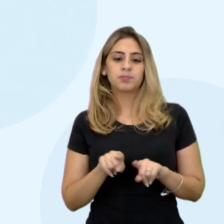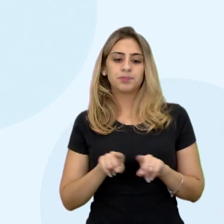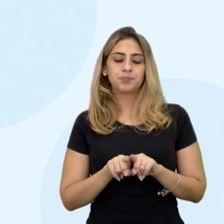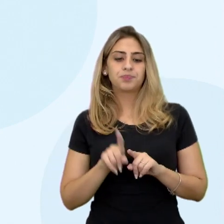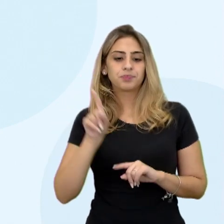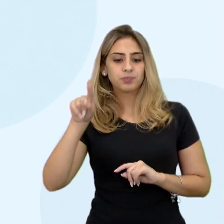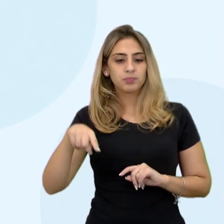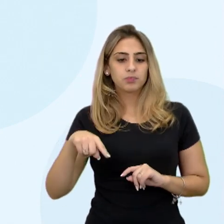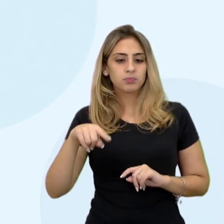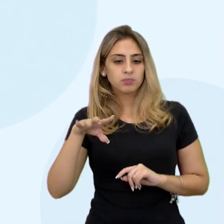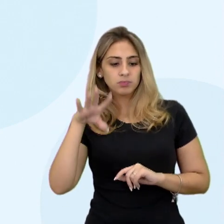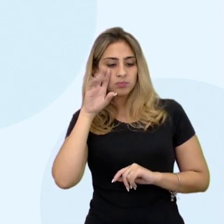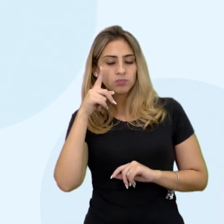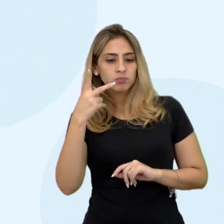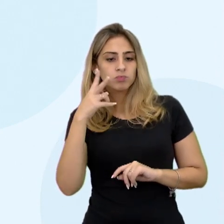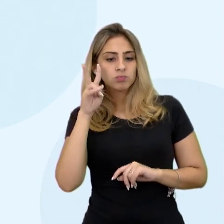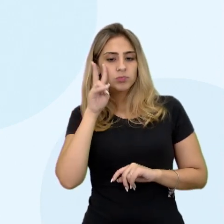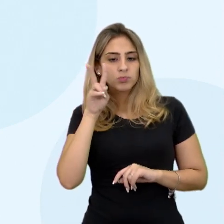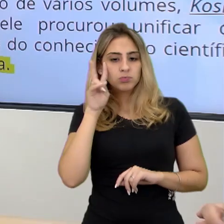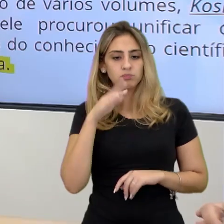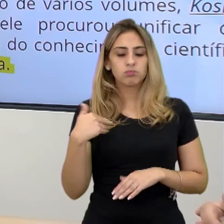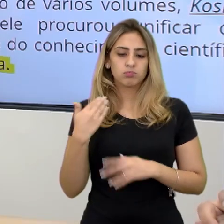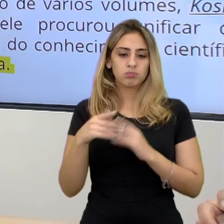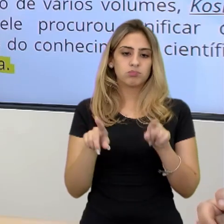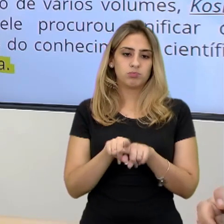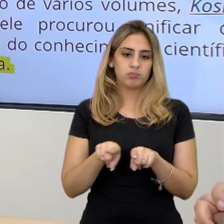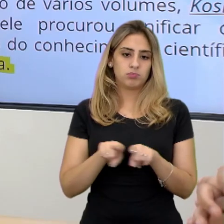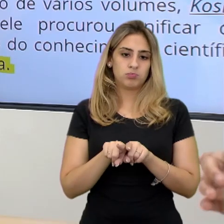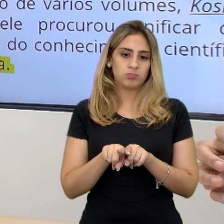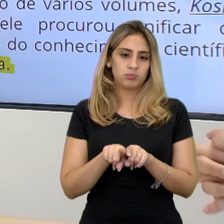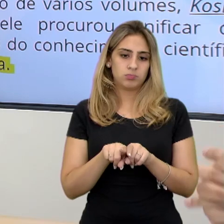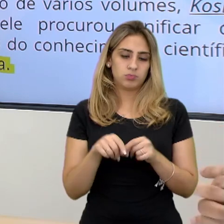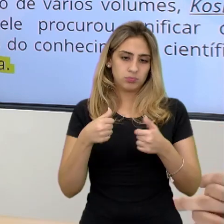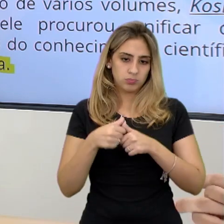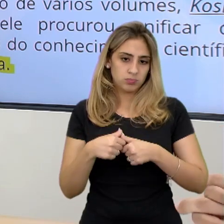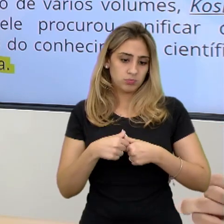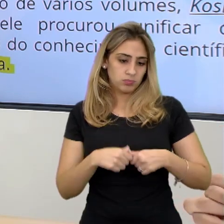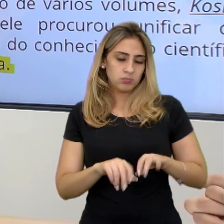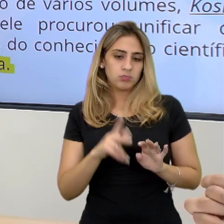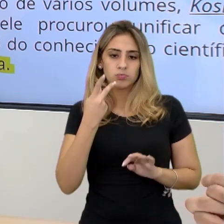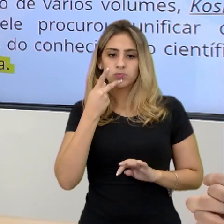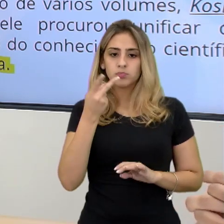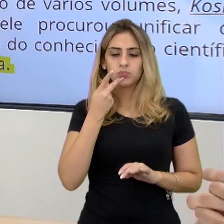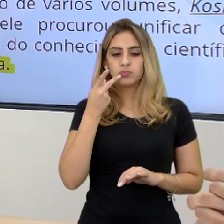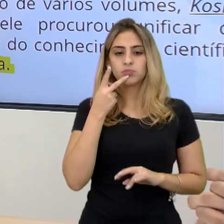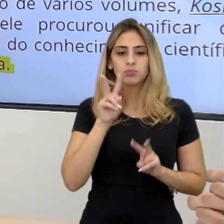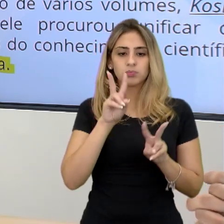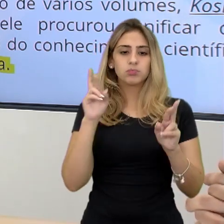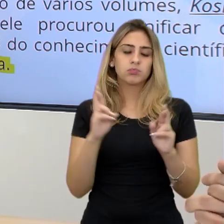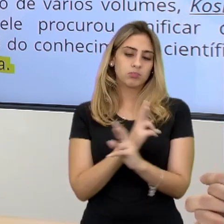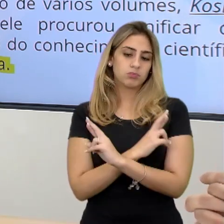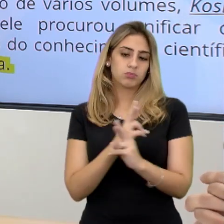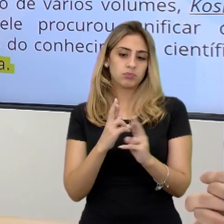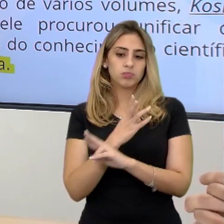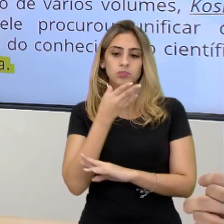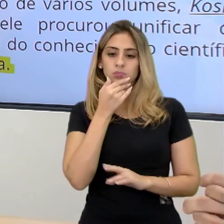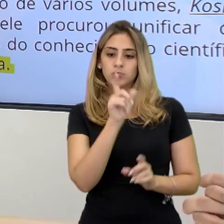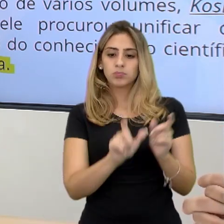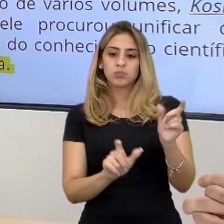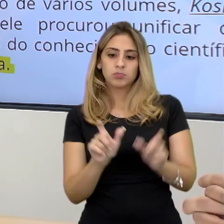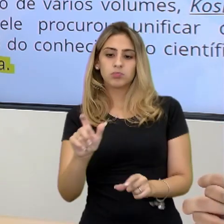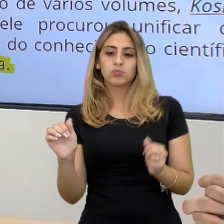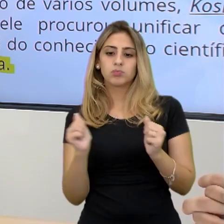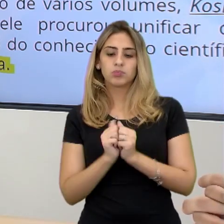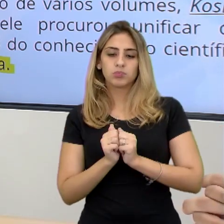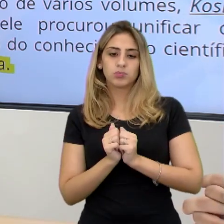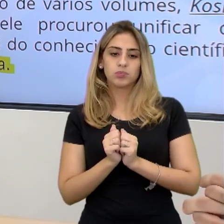também uma biografia, um biógrafo que também, um autor que também está falando sobre a relação do homem